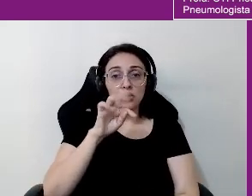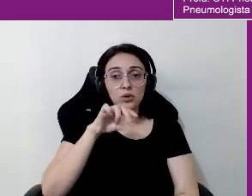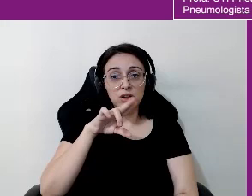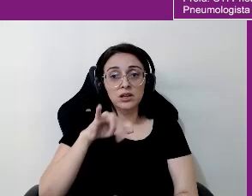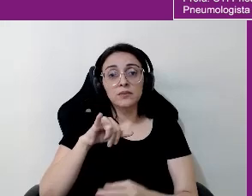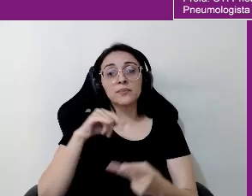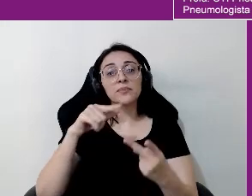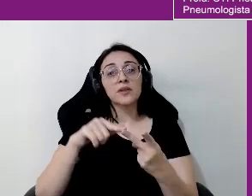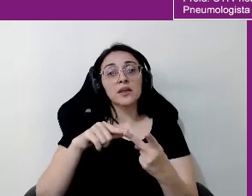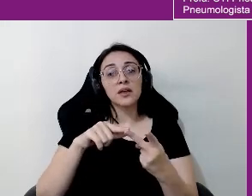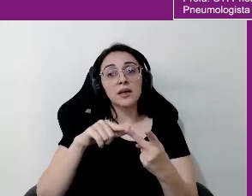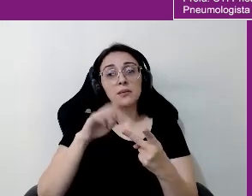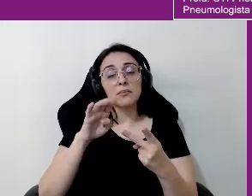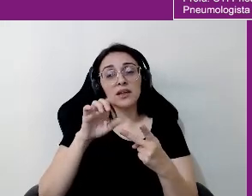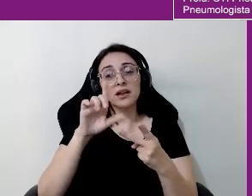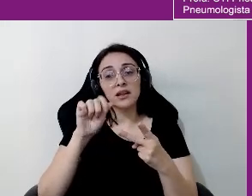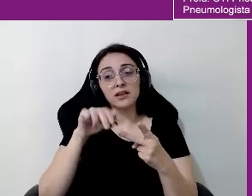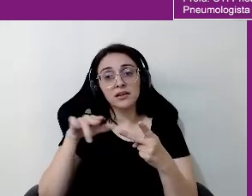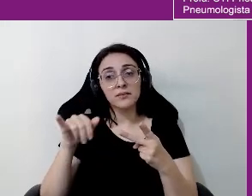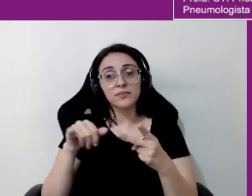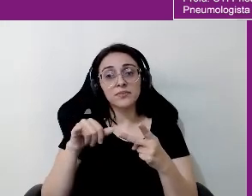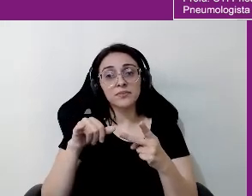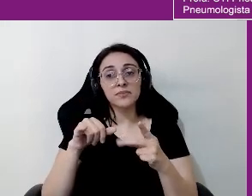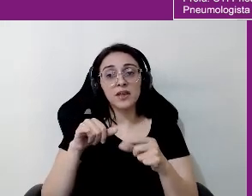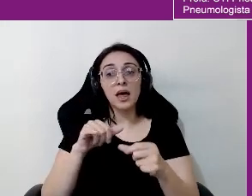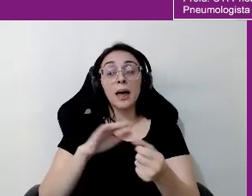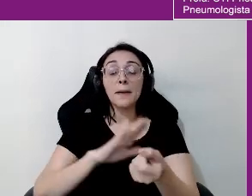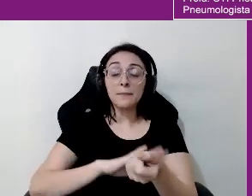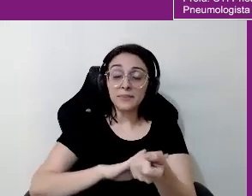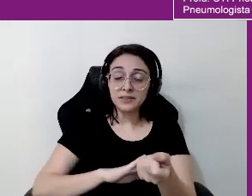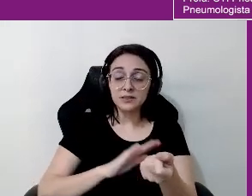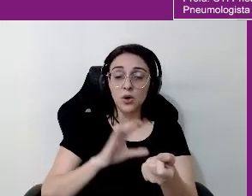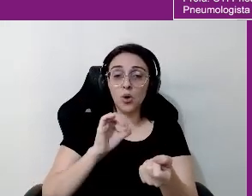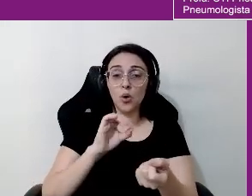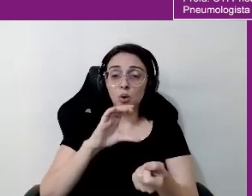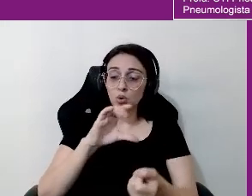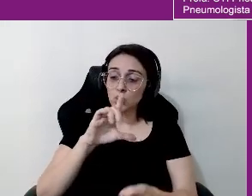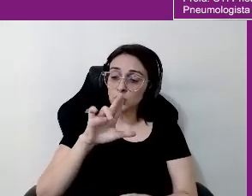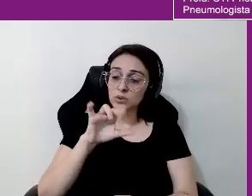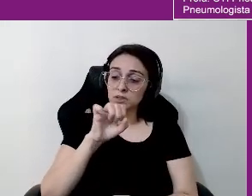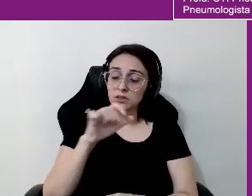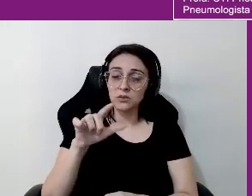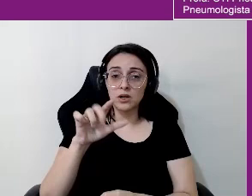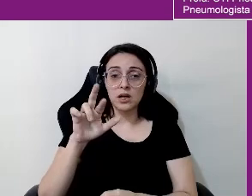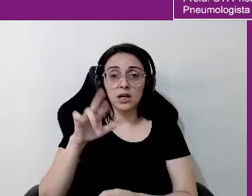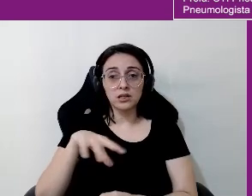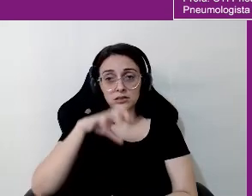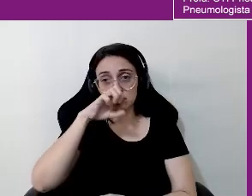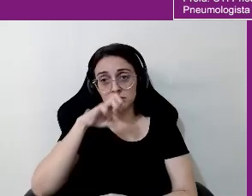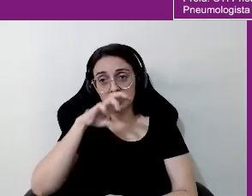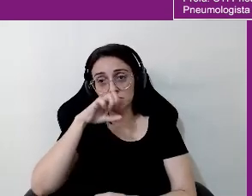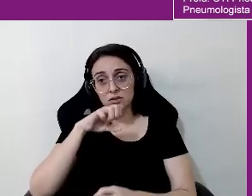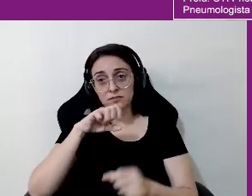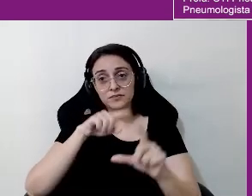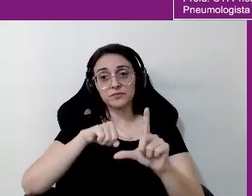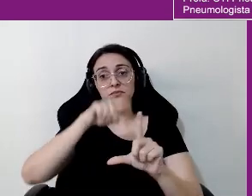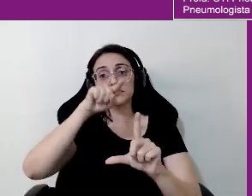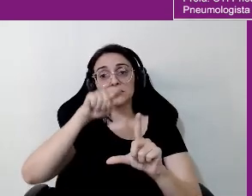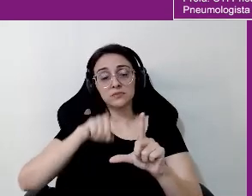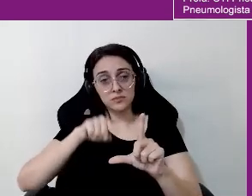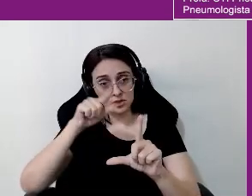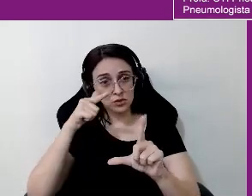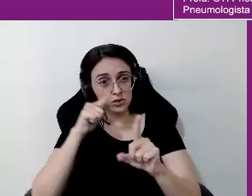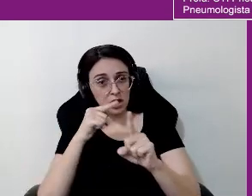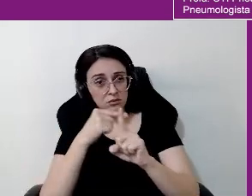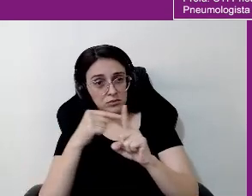Giacomo Bellani, né, sobre a pressão de oclusão expiratória, né, que você faz uma oclusão expiratória, dá para